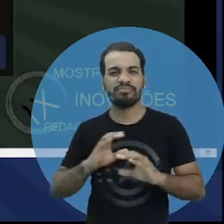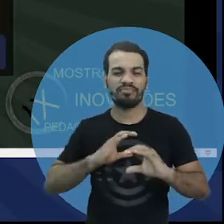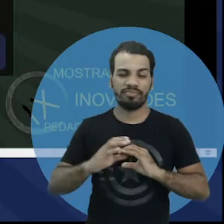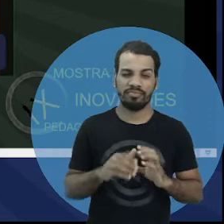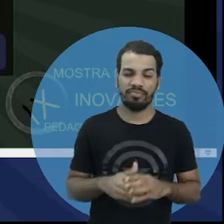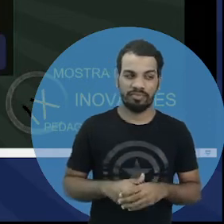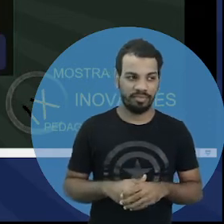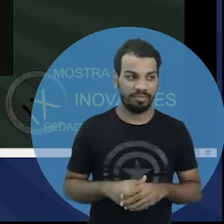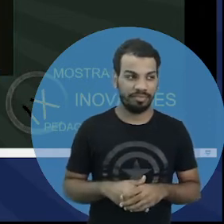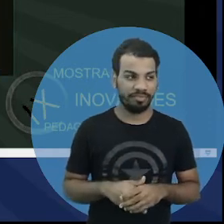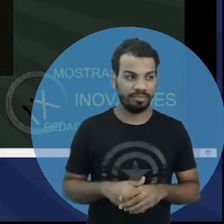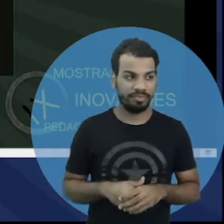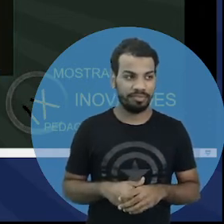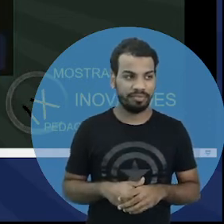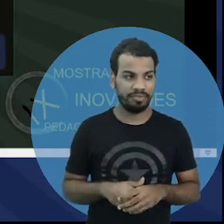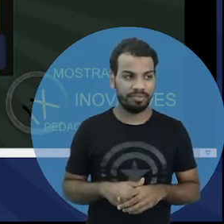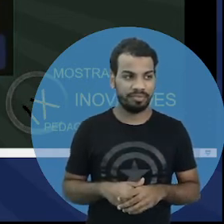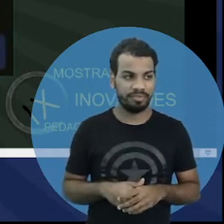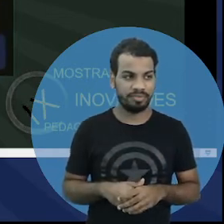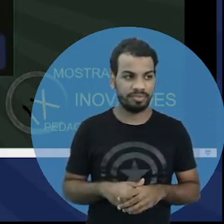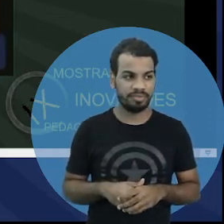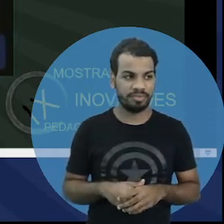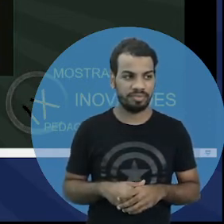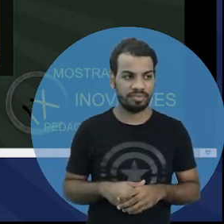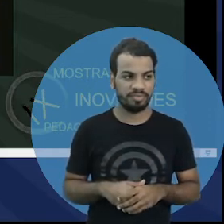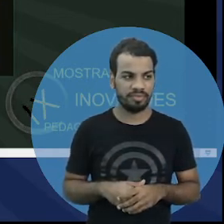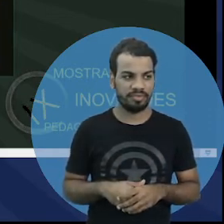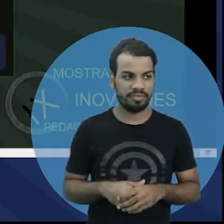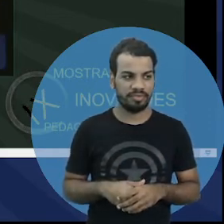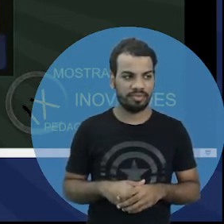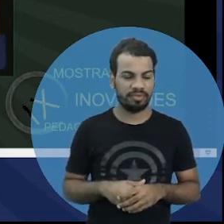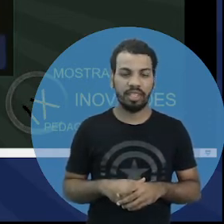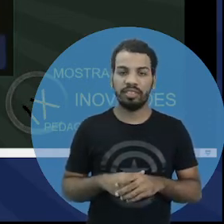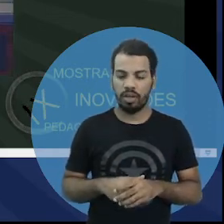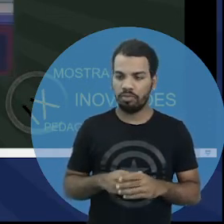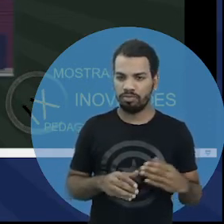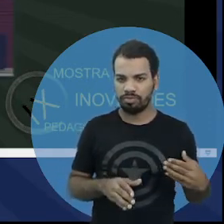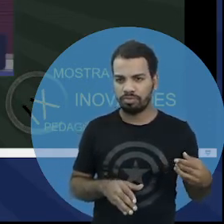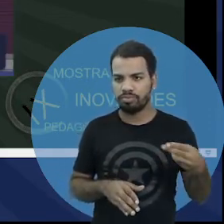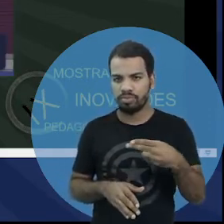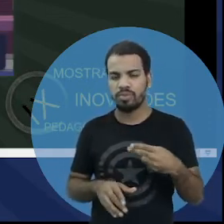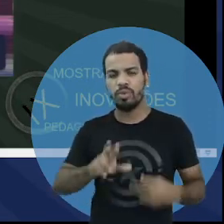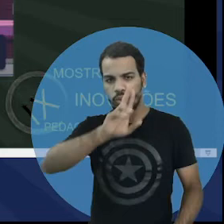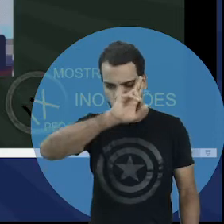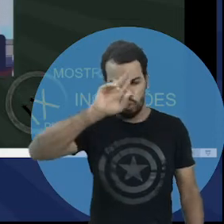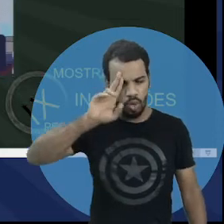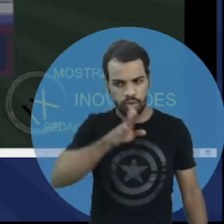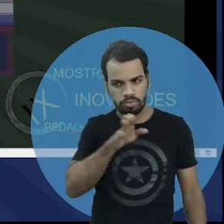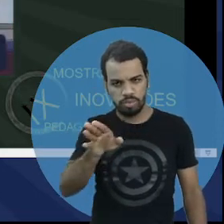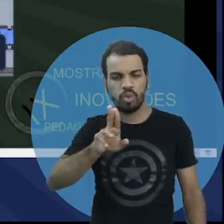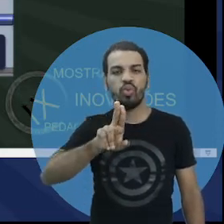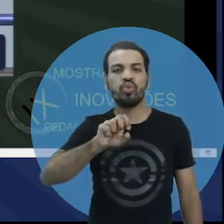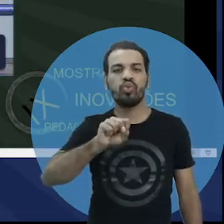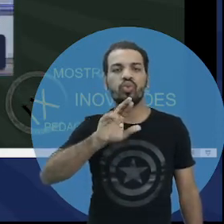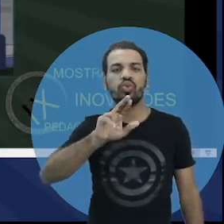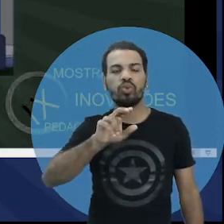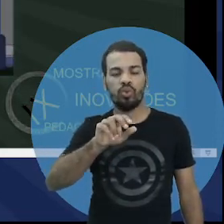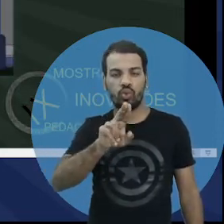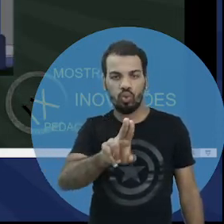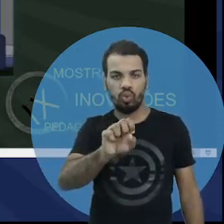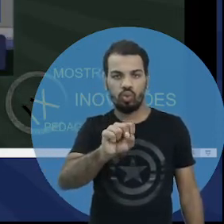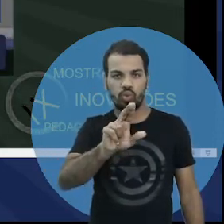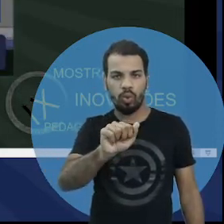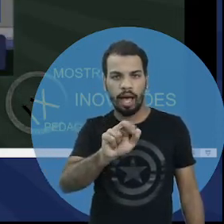coisa interessante é que quando você chega perto de um outro usuário, é porque nesse vídeo aí não tem, tá? Mas quando você chega perto de uma